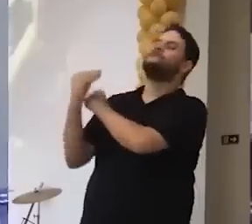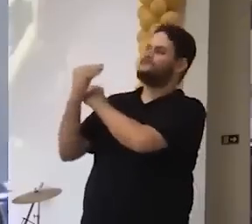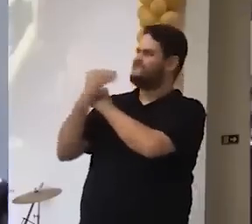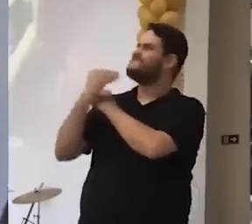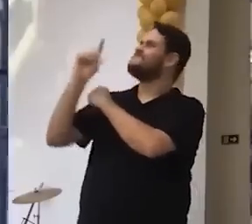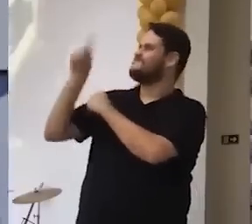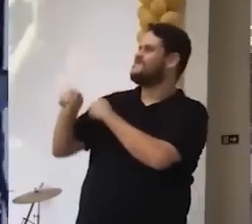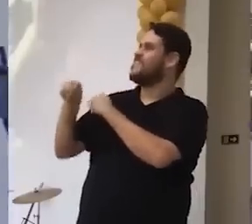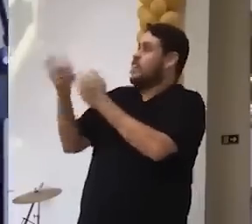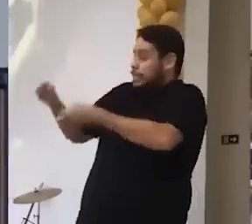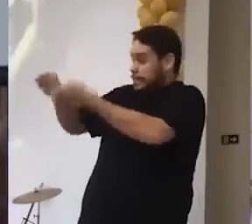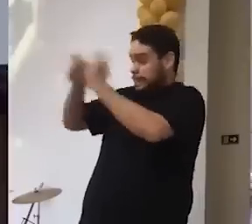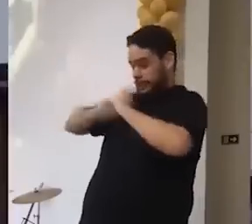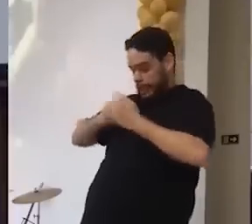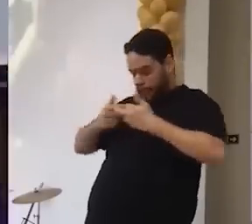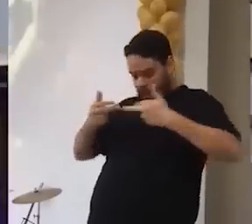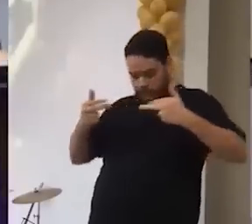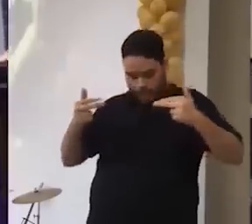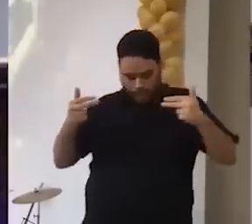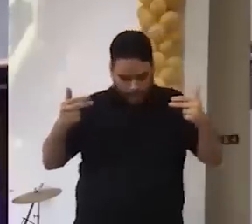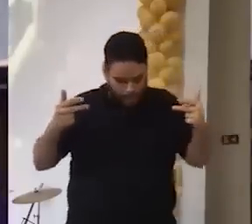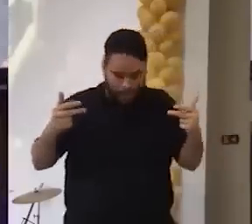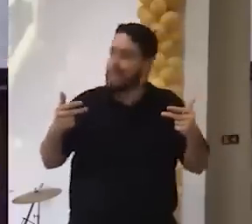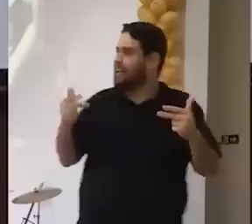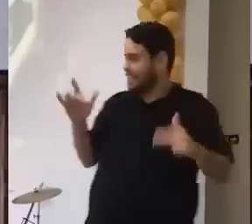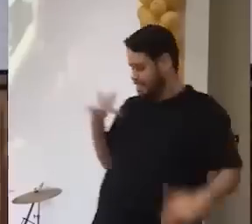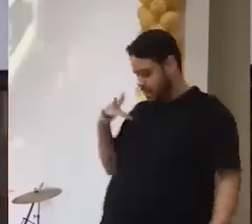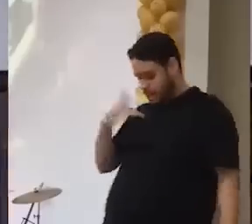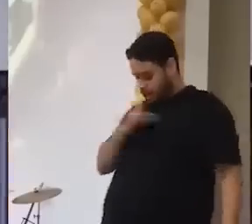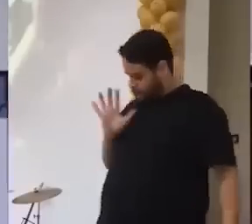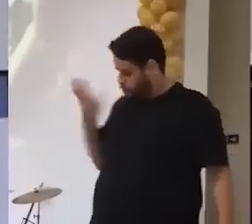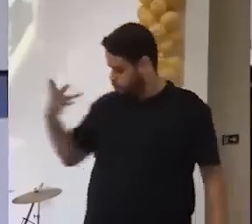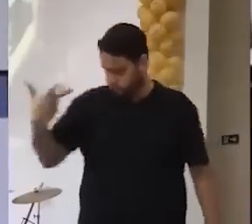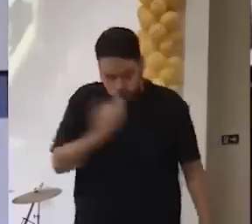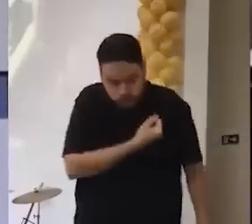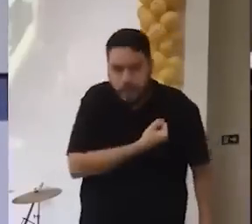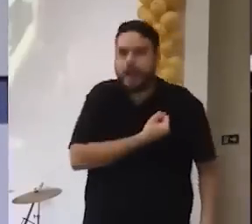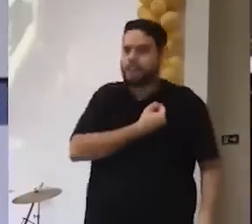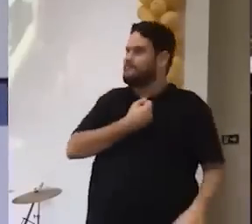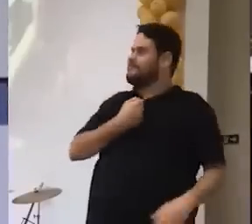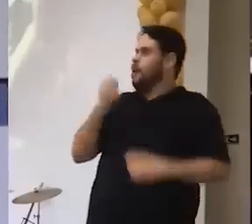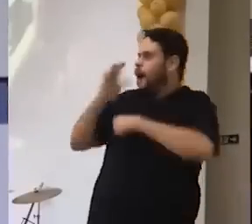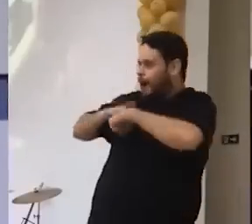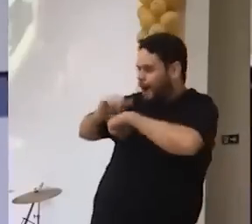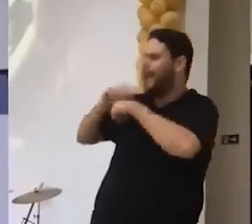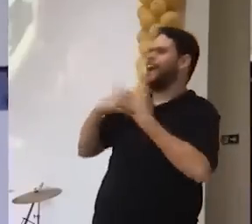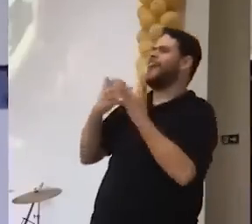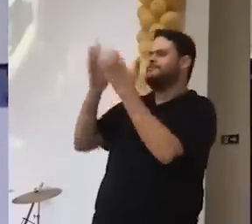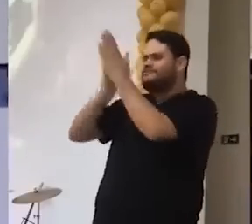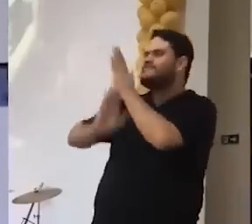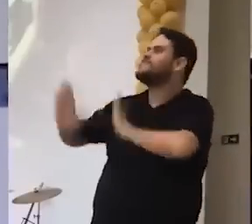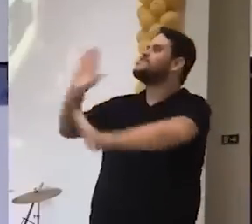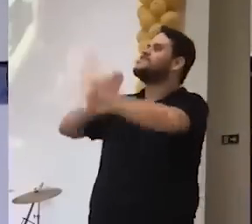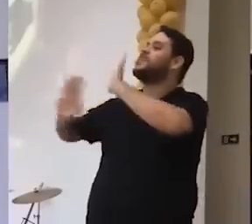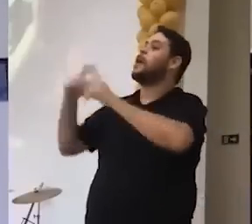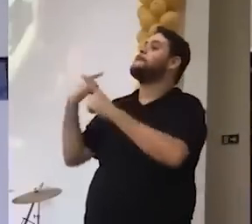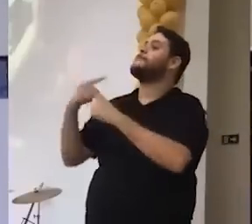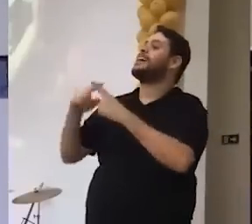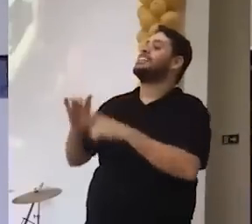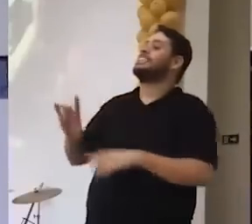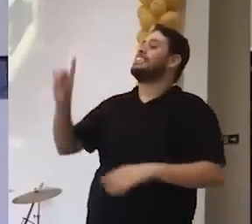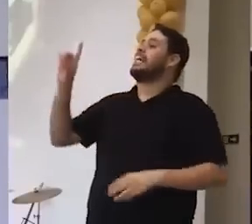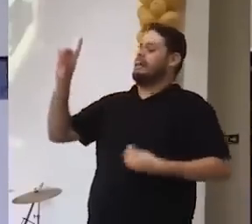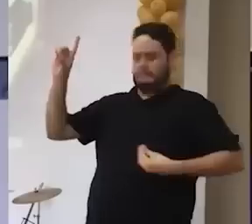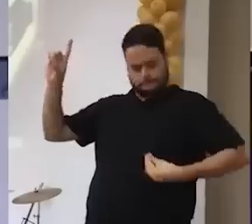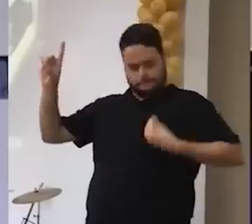meu provedor. Tu és o meu Redentor. Tu és o meu Consolador. Eu quero te adorar porque tu és o único Deus vivo e verdadeiro,